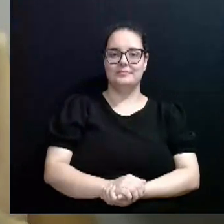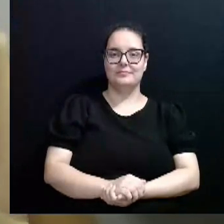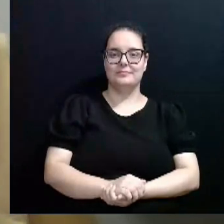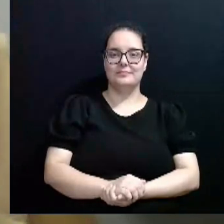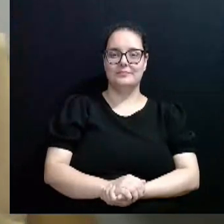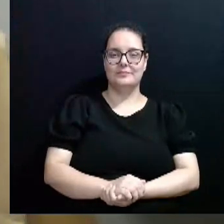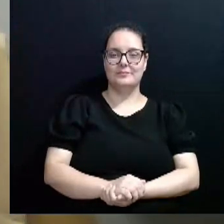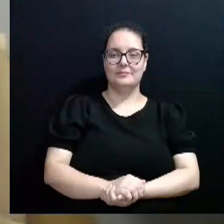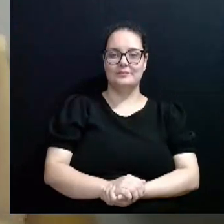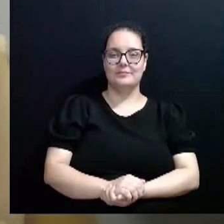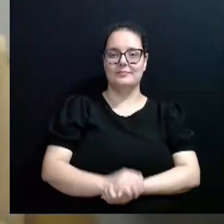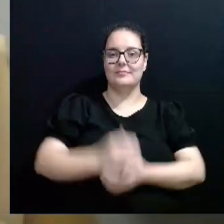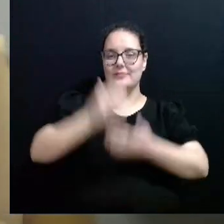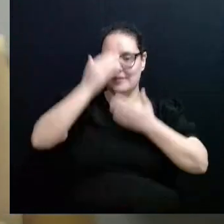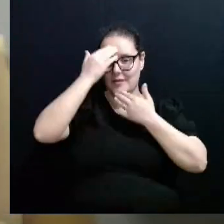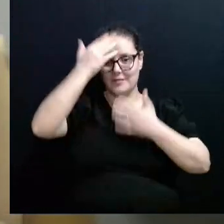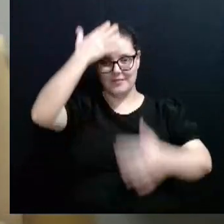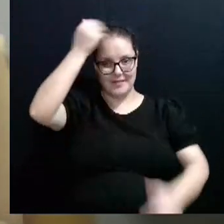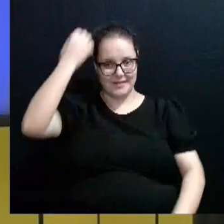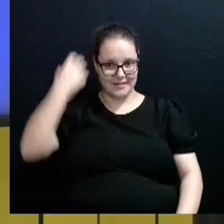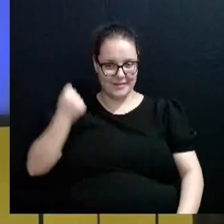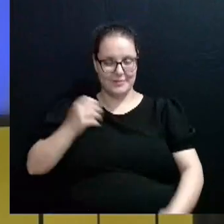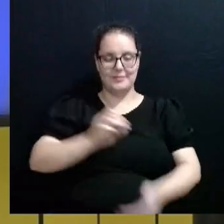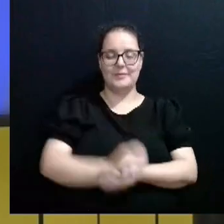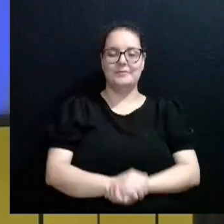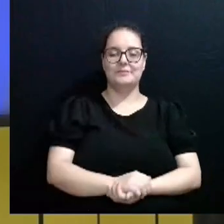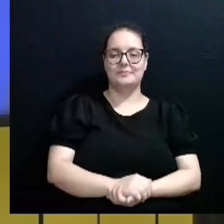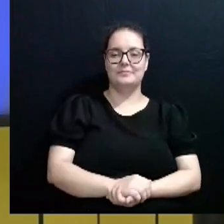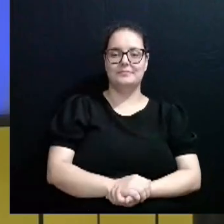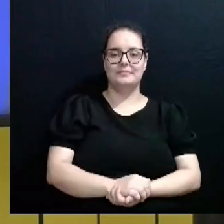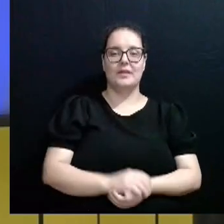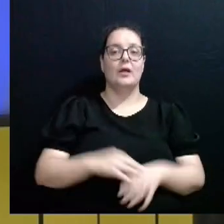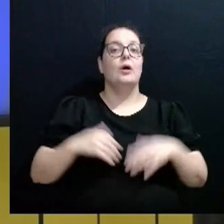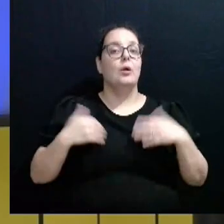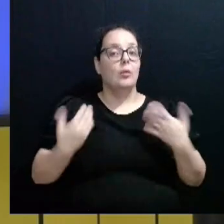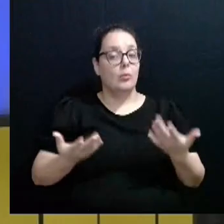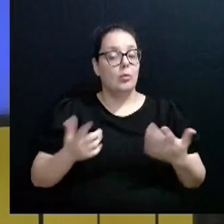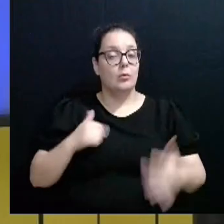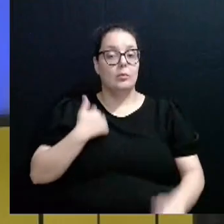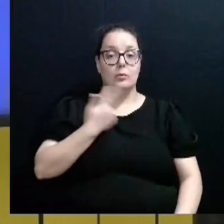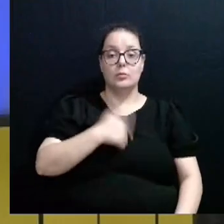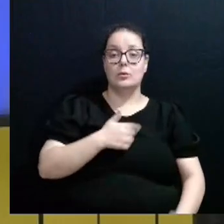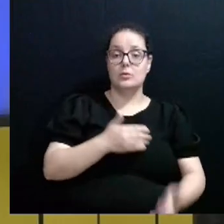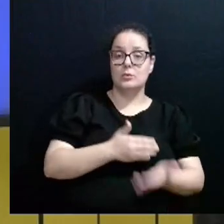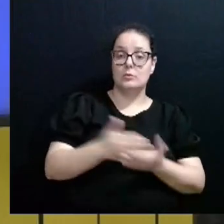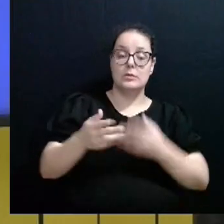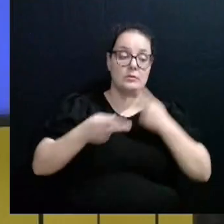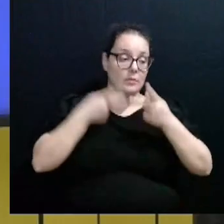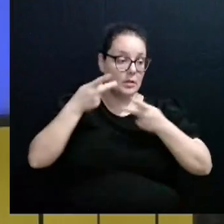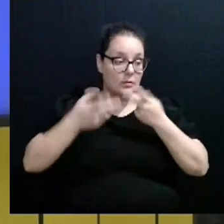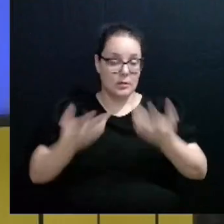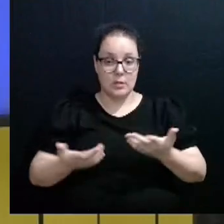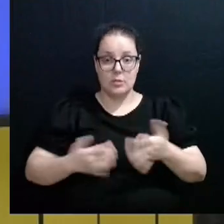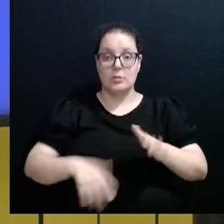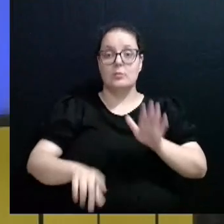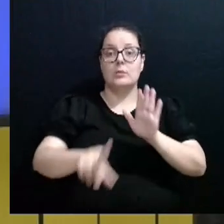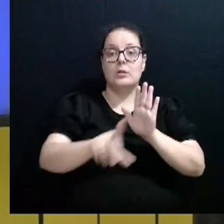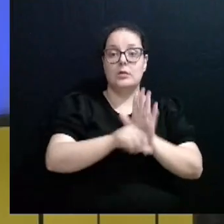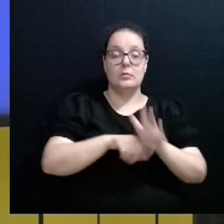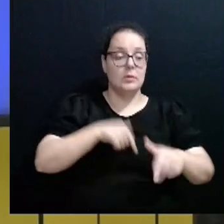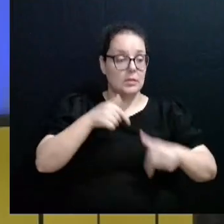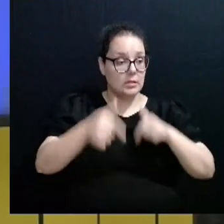Obrigada, Rubem. Bem, a gente começa falando sobre a legislação trabalhista, que